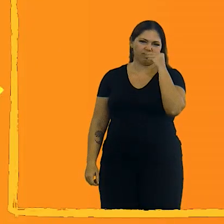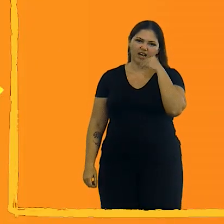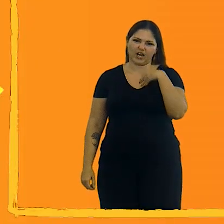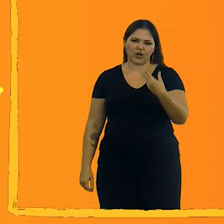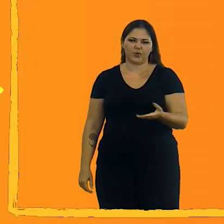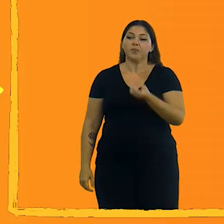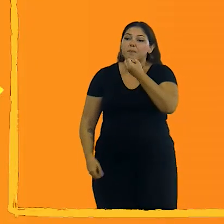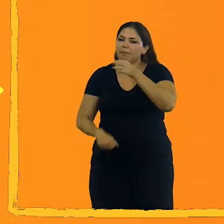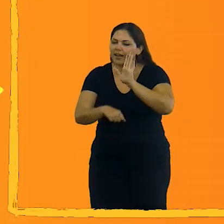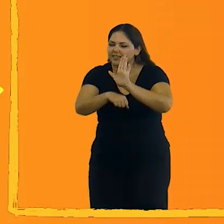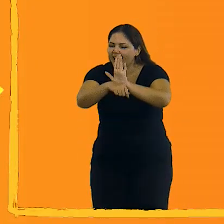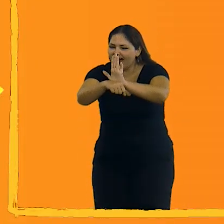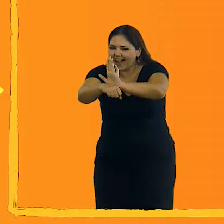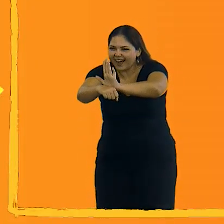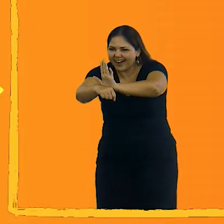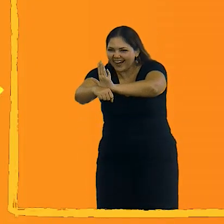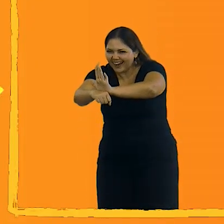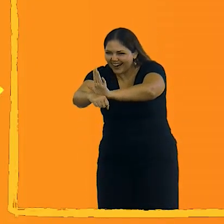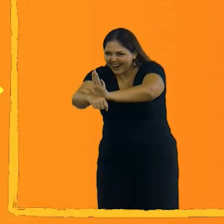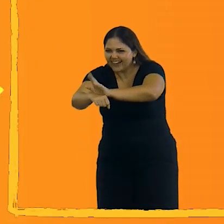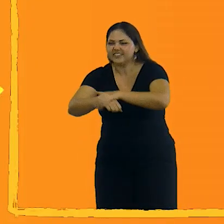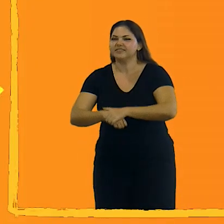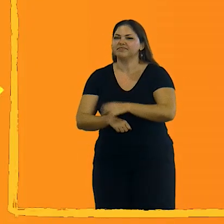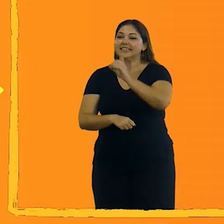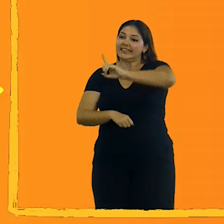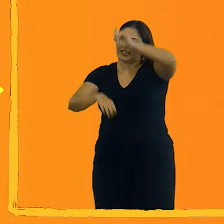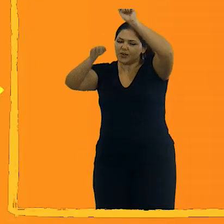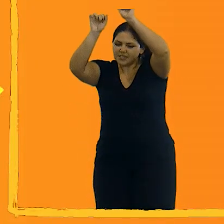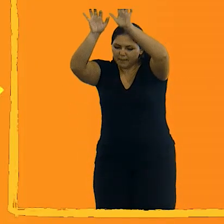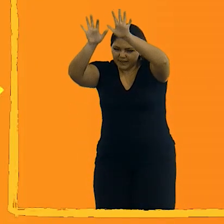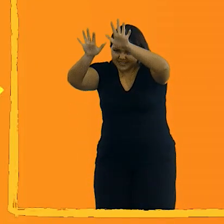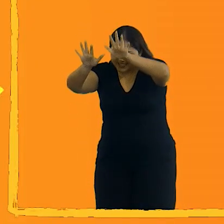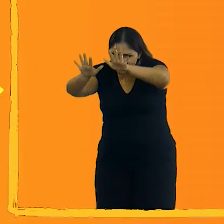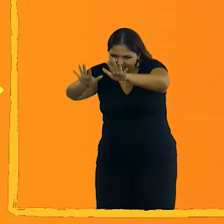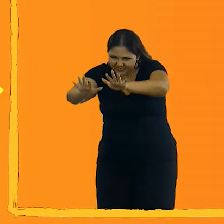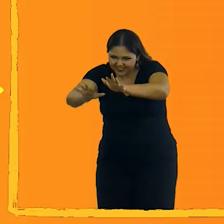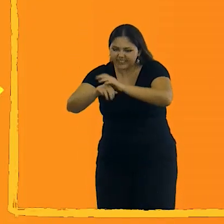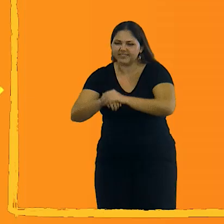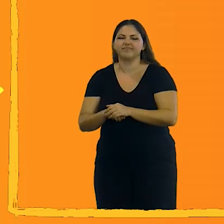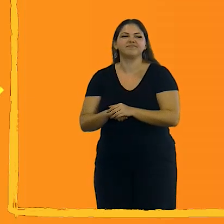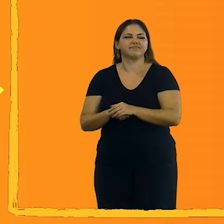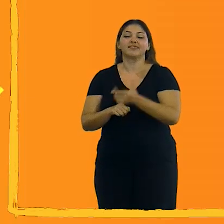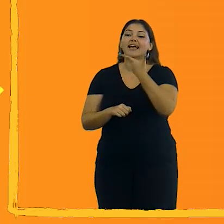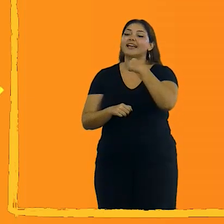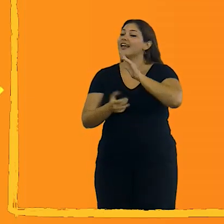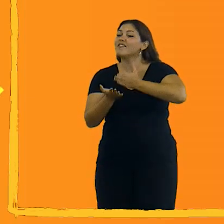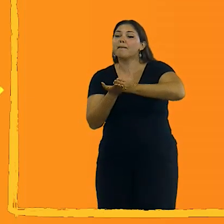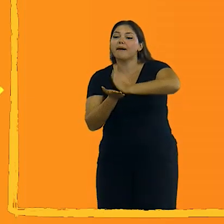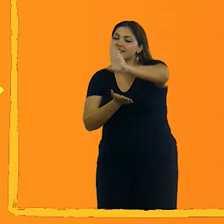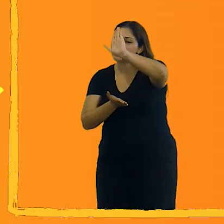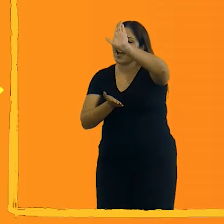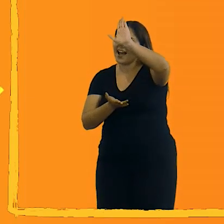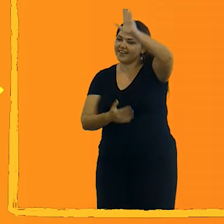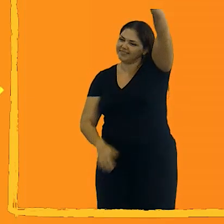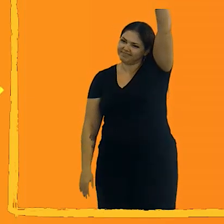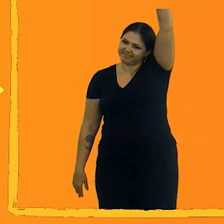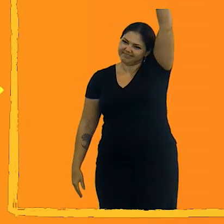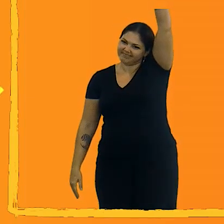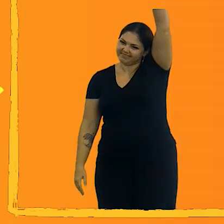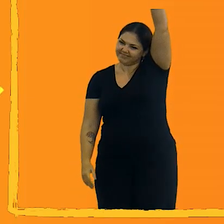senhores boa tarde que a graça e a paz seja com todos quem vai passar no